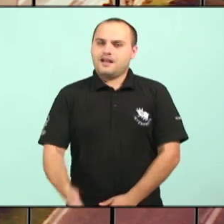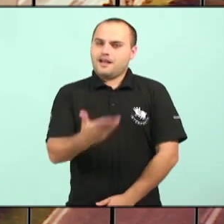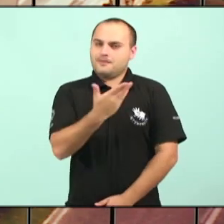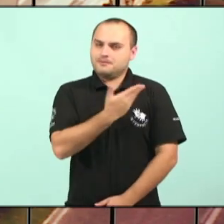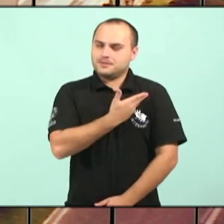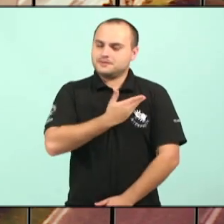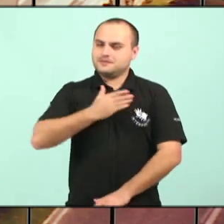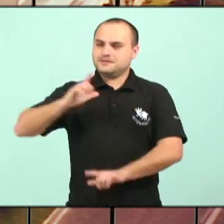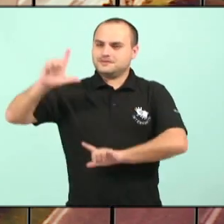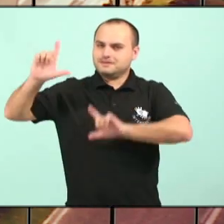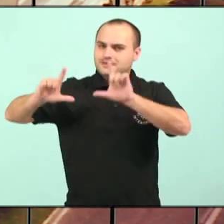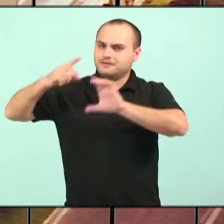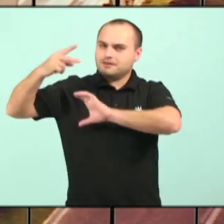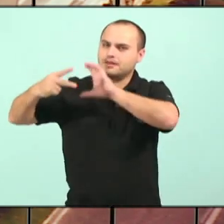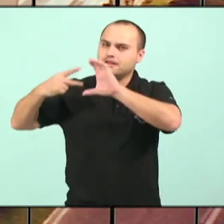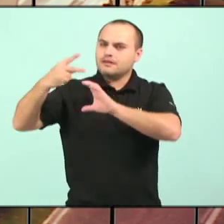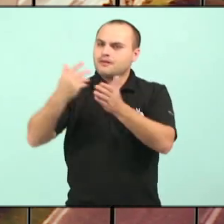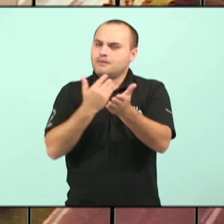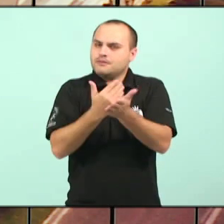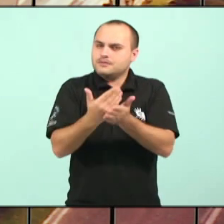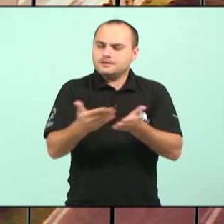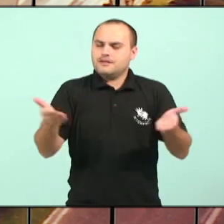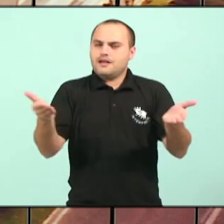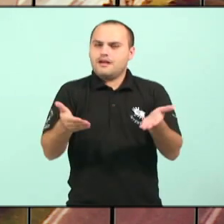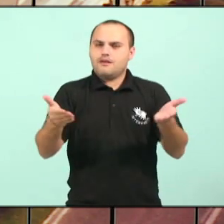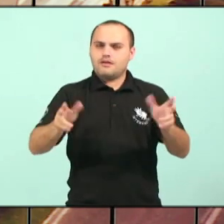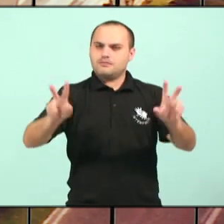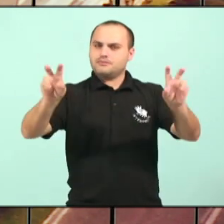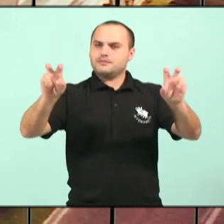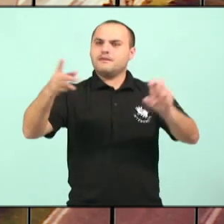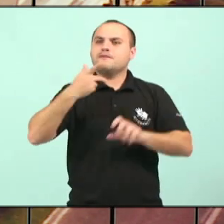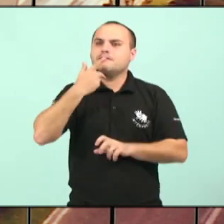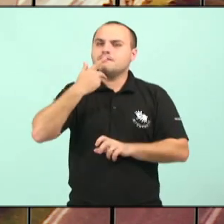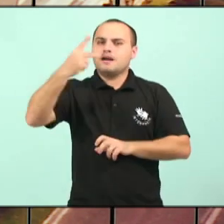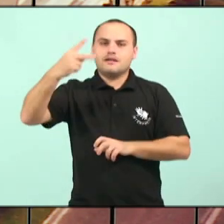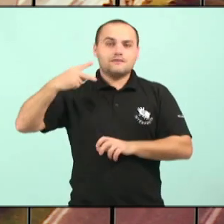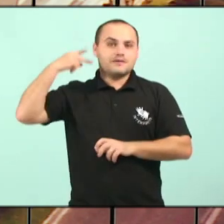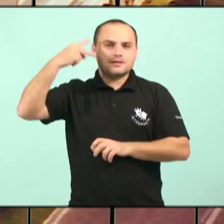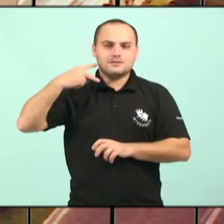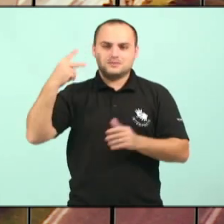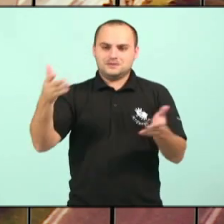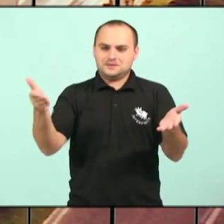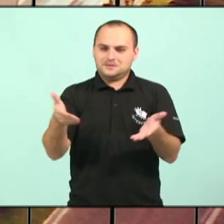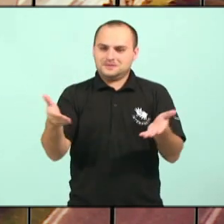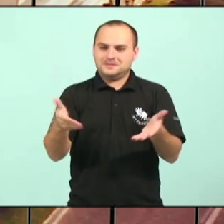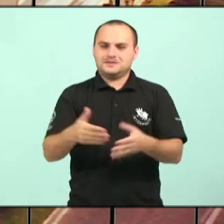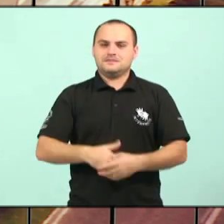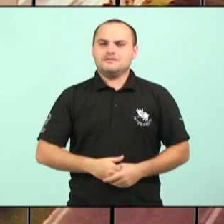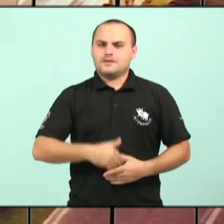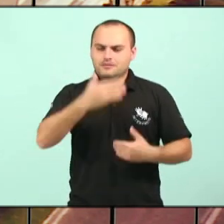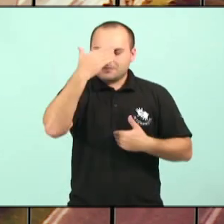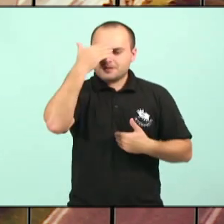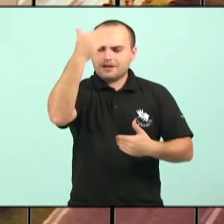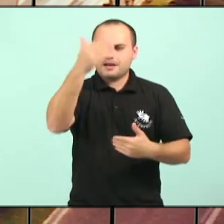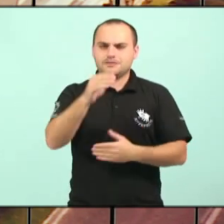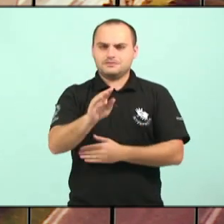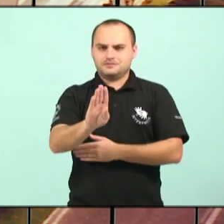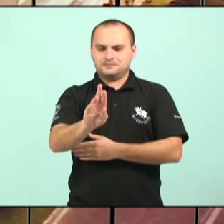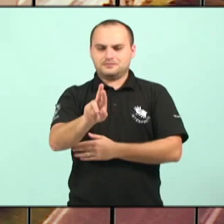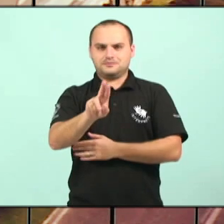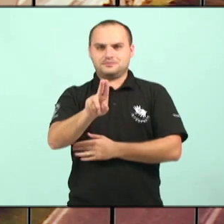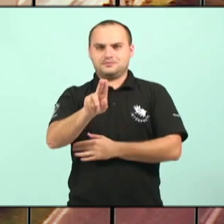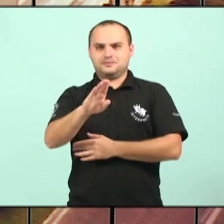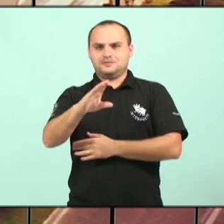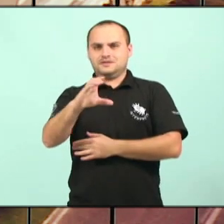Amigos da TV Câmara, estamos iniciando o nosso programa Fala Vereador de hoje. Obrigado a Bruce Marques, o nosso